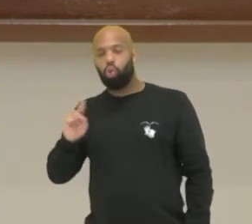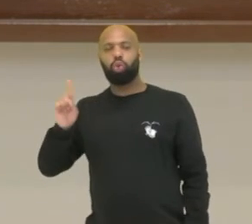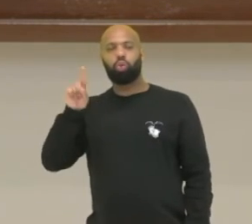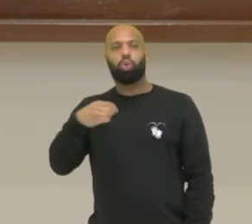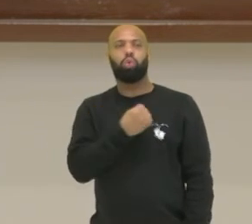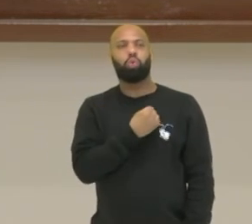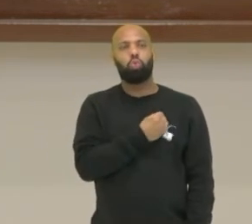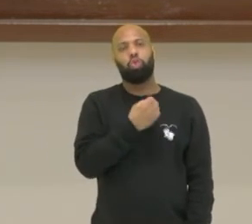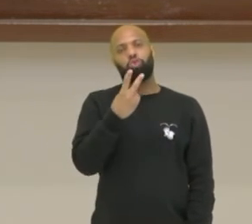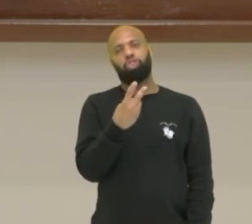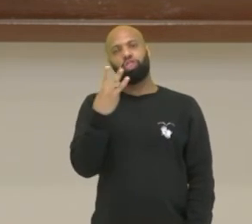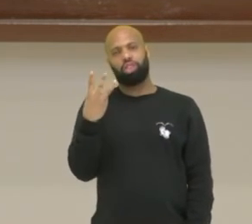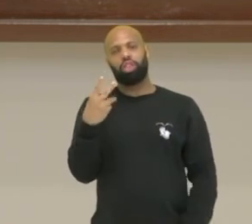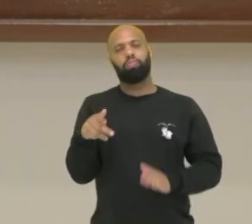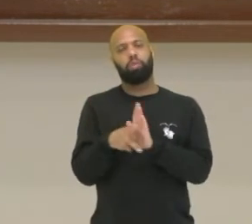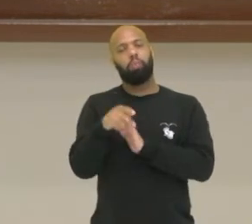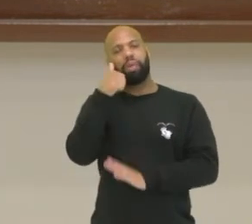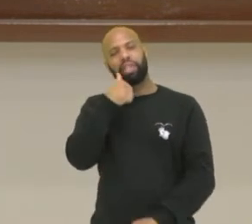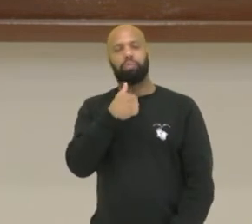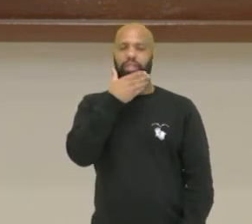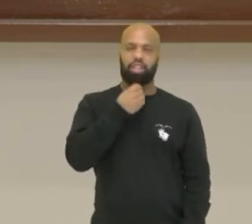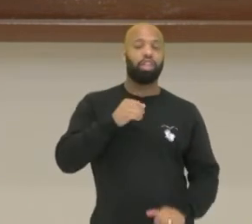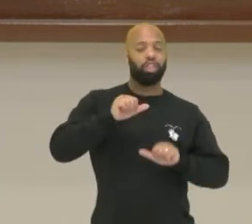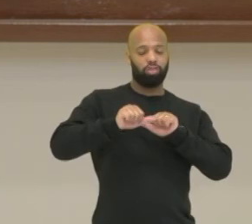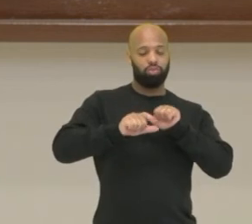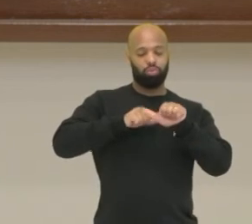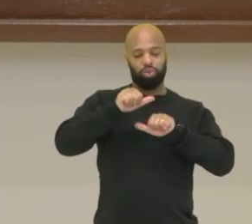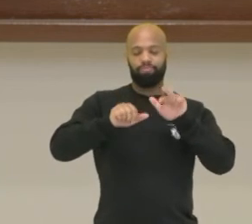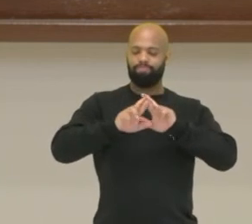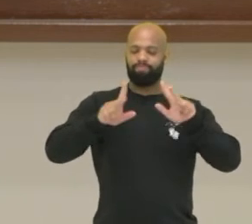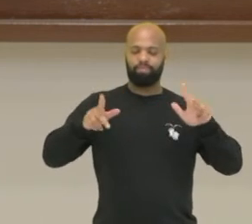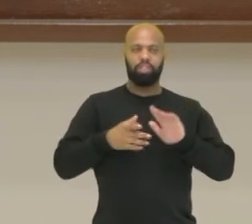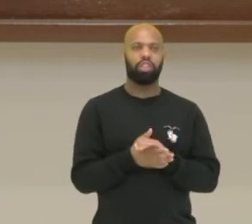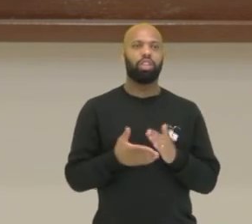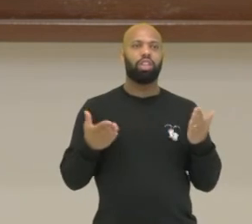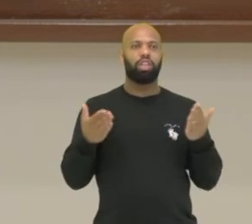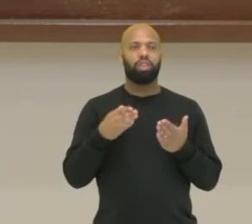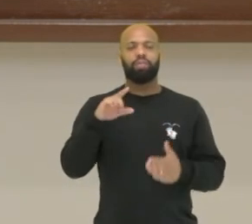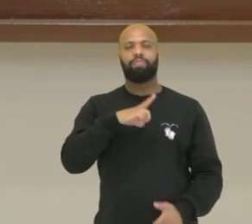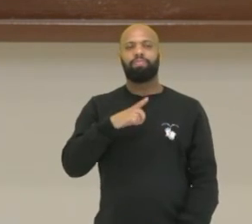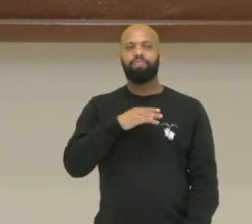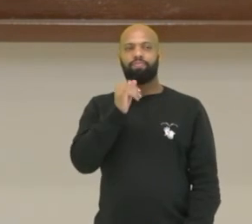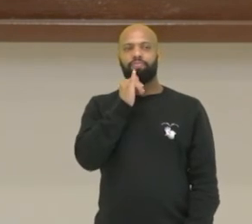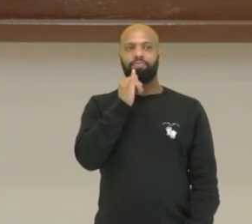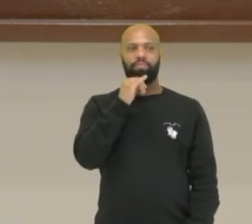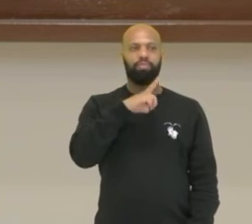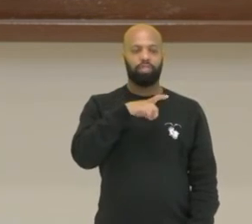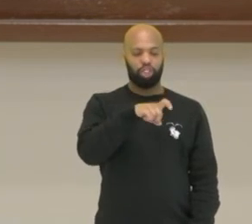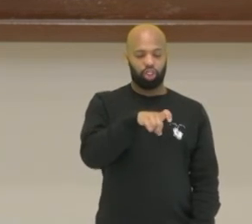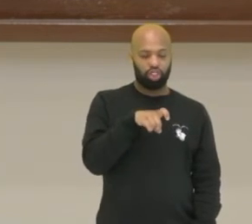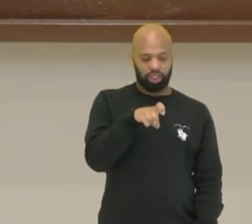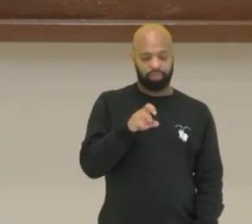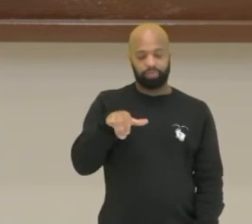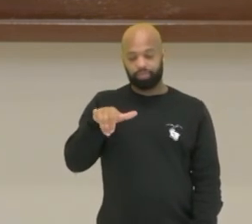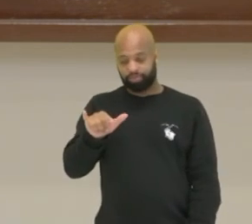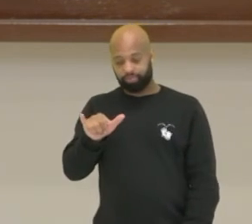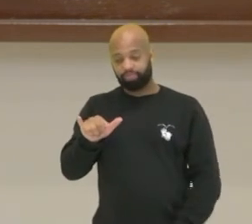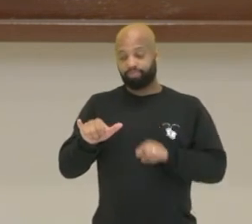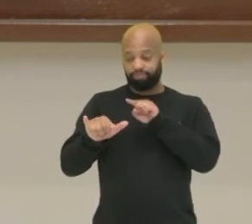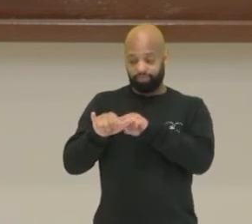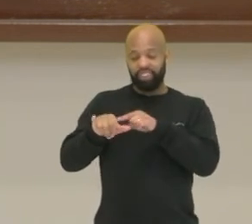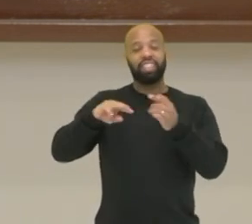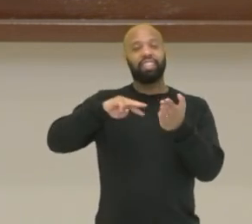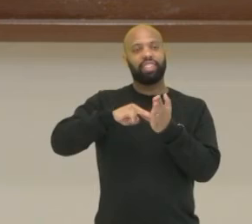par, que é o par sexual. Neste exemplo aqui, nós temos ali no finalzinho X e Y.